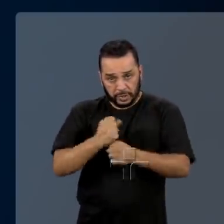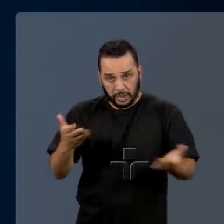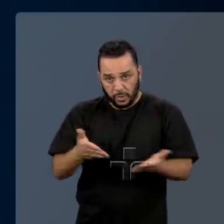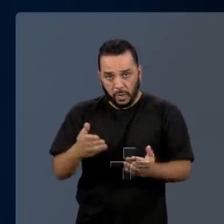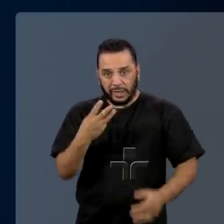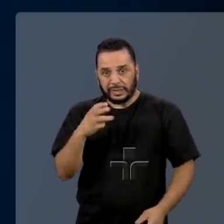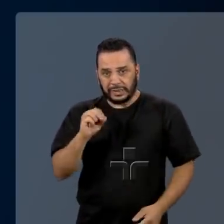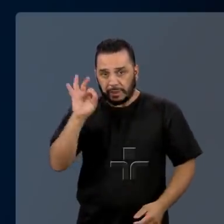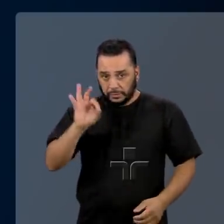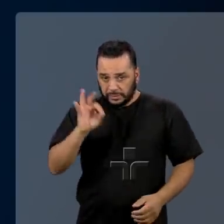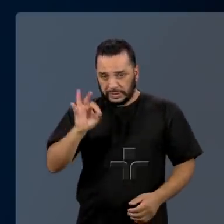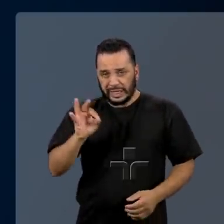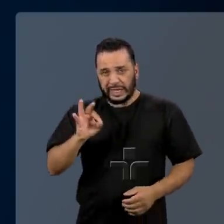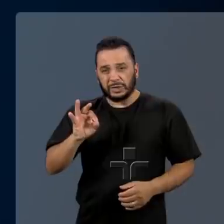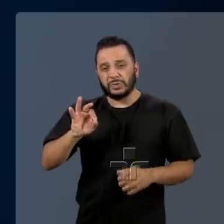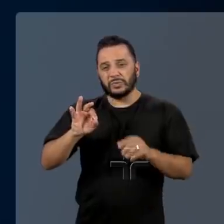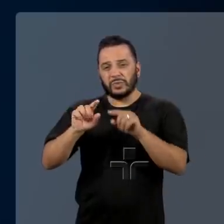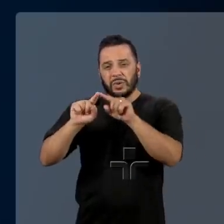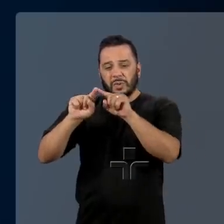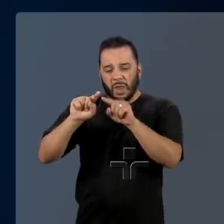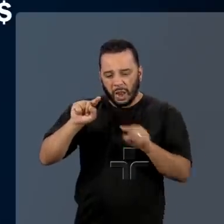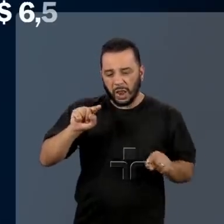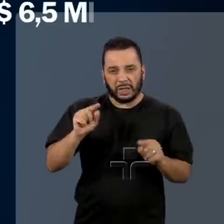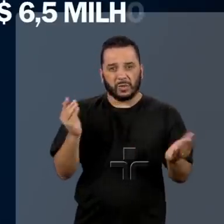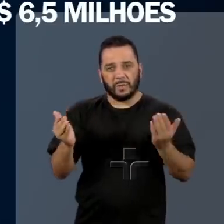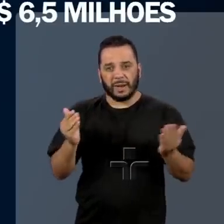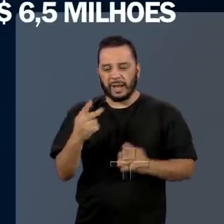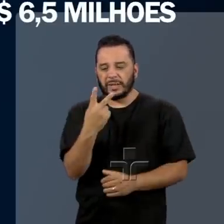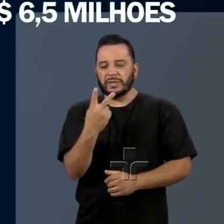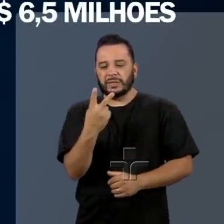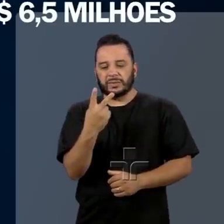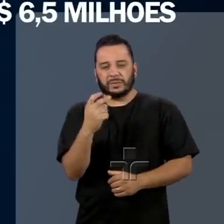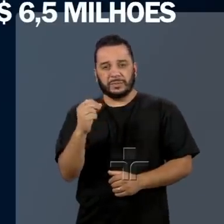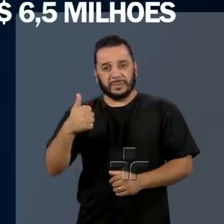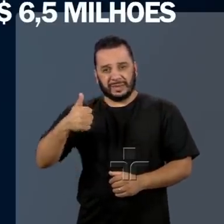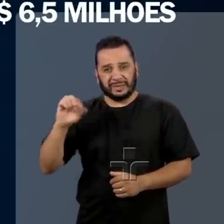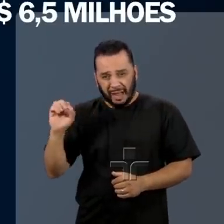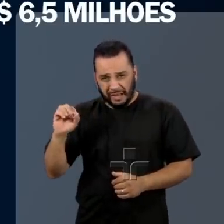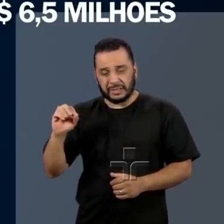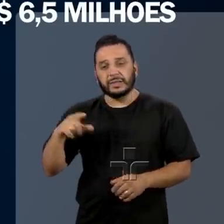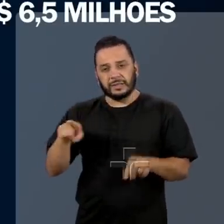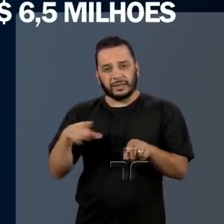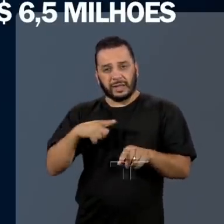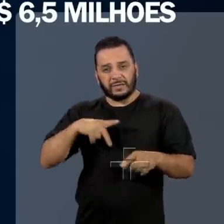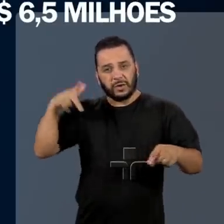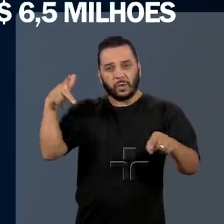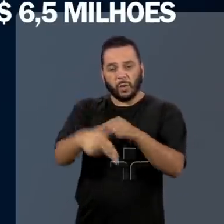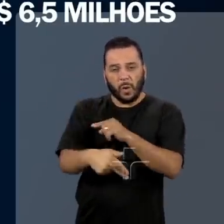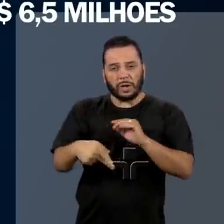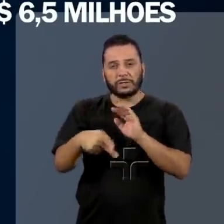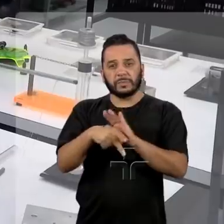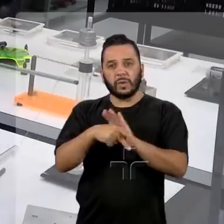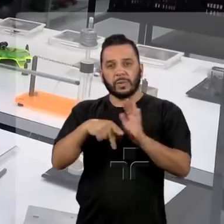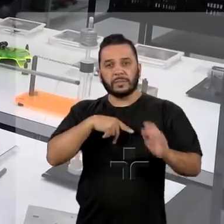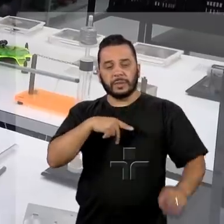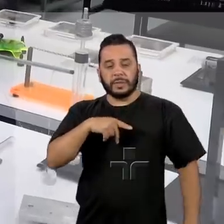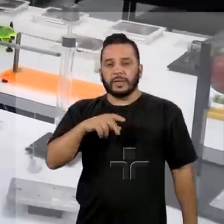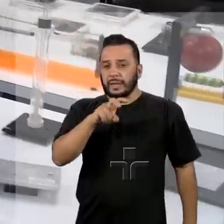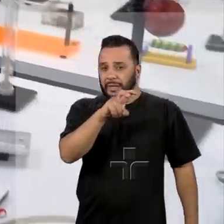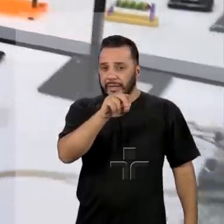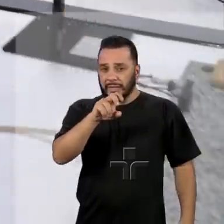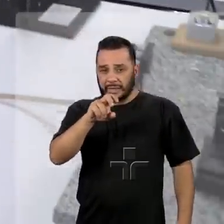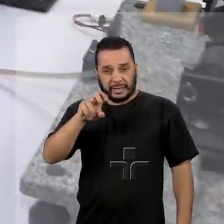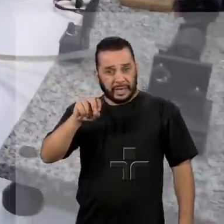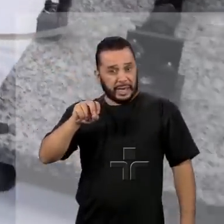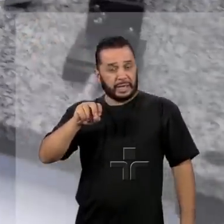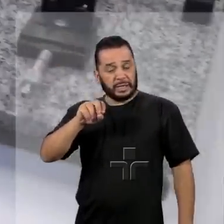foi 30% menor do que o de 2010 e ainda sofreu um corte de R$500 bilhão. Produzir